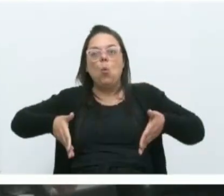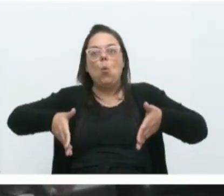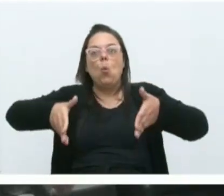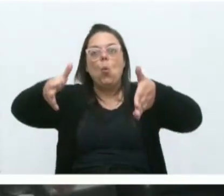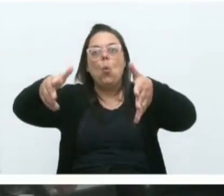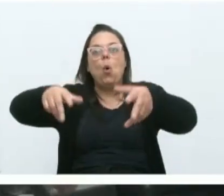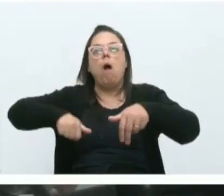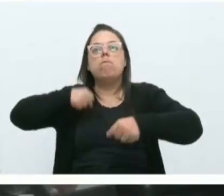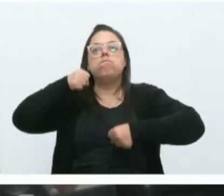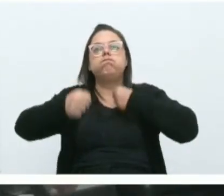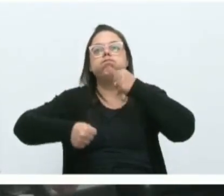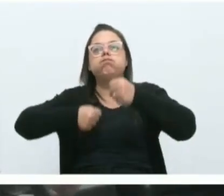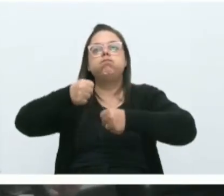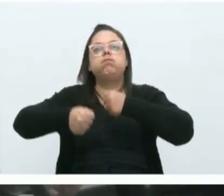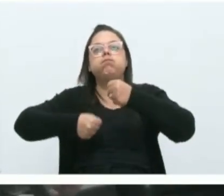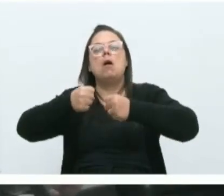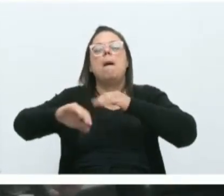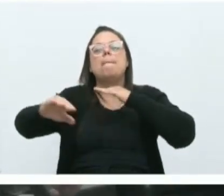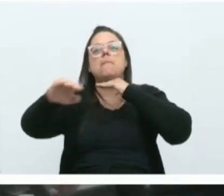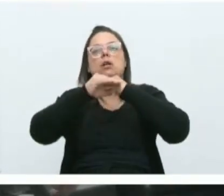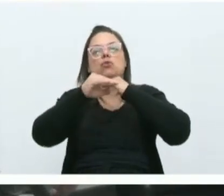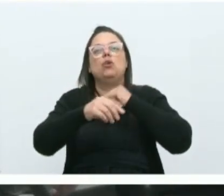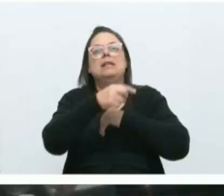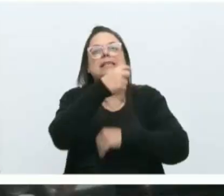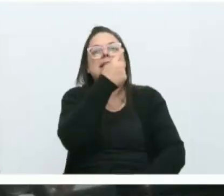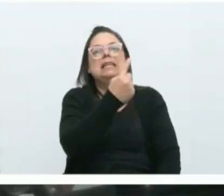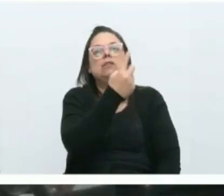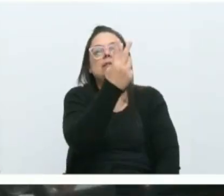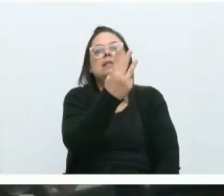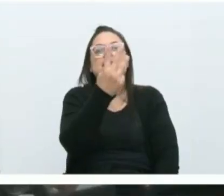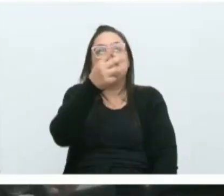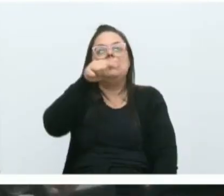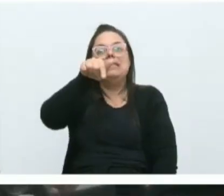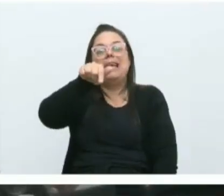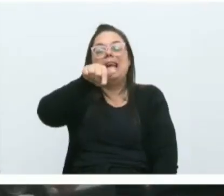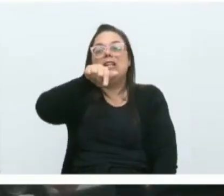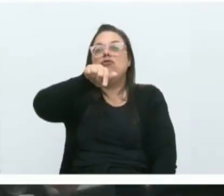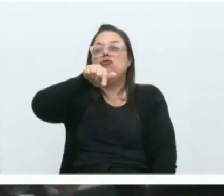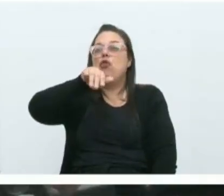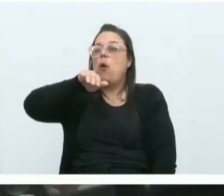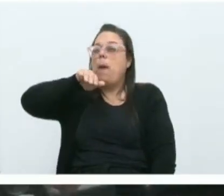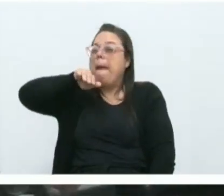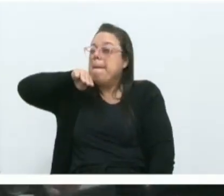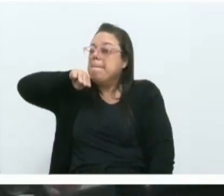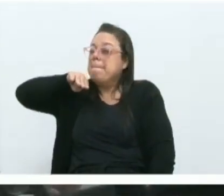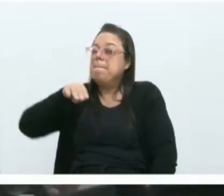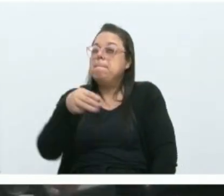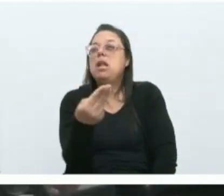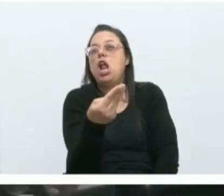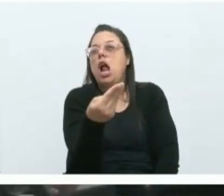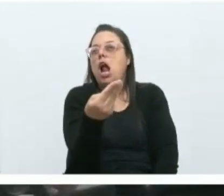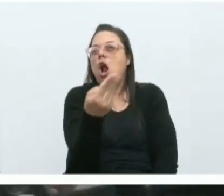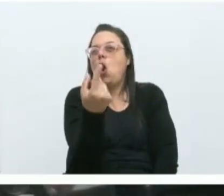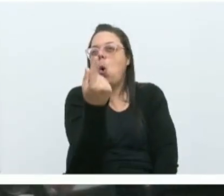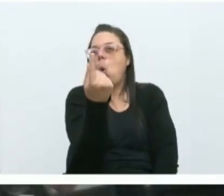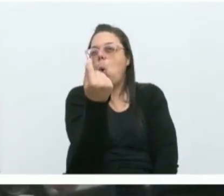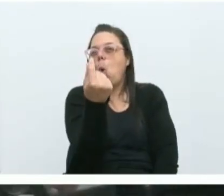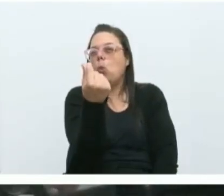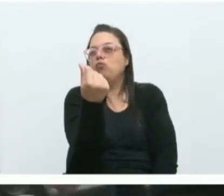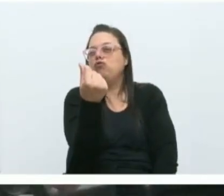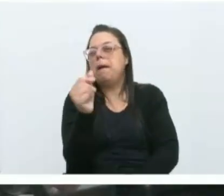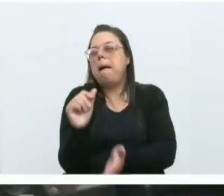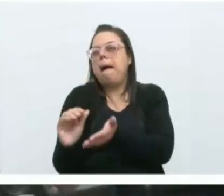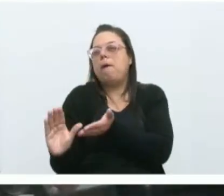Ela impactou na cidade com 137 milhões de reais, só um